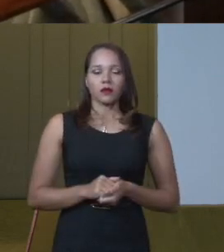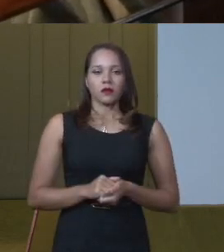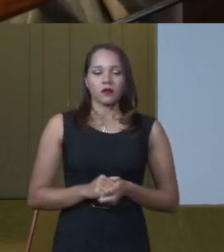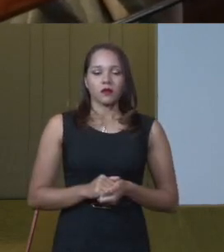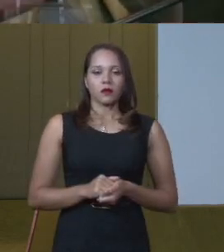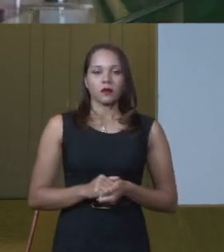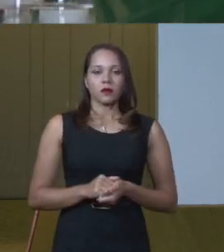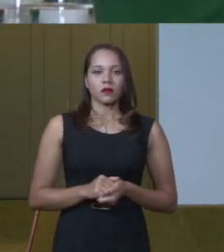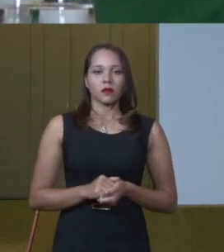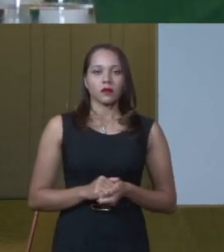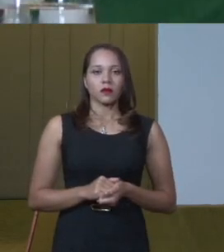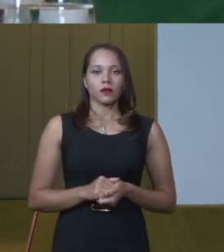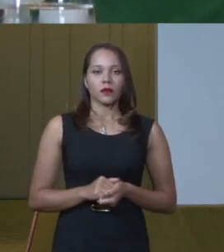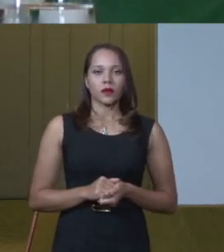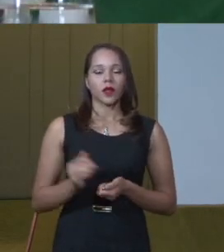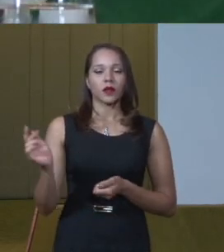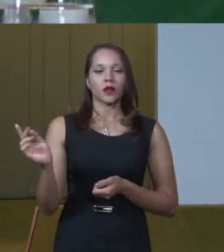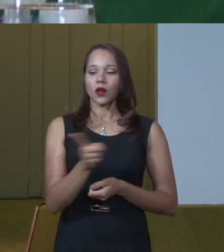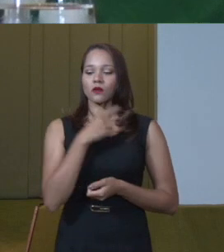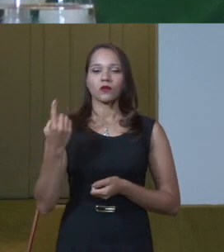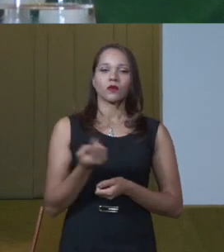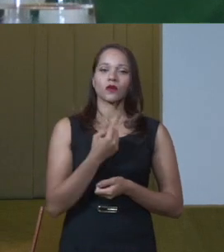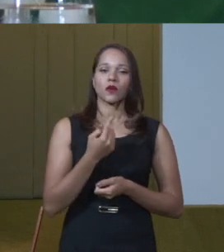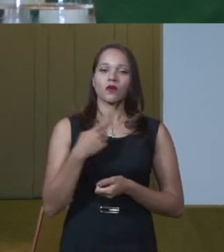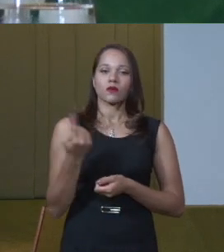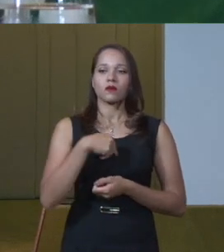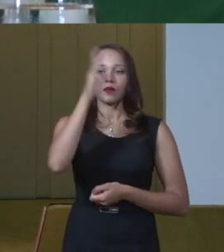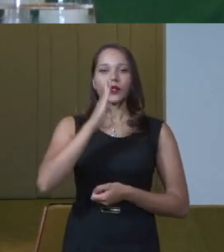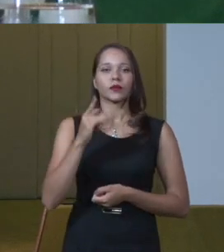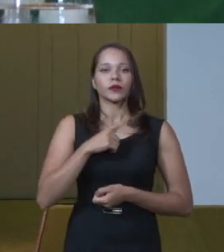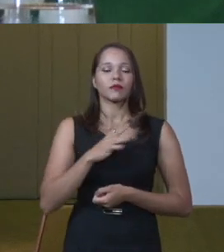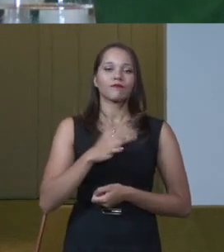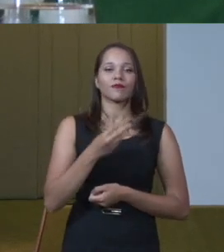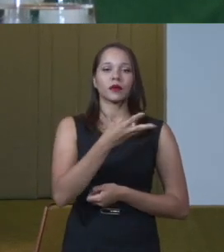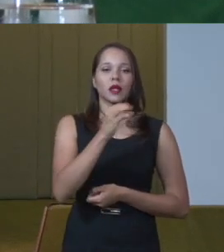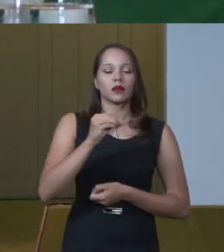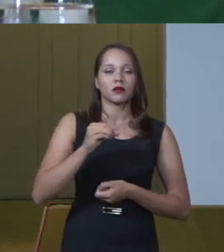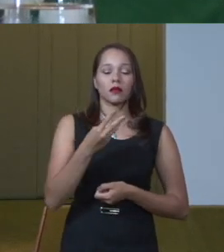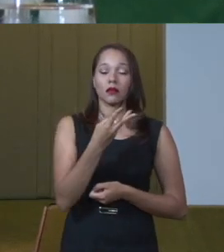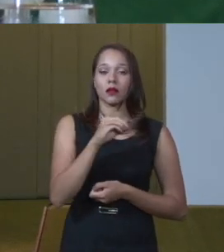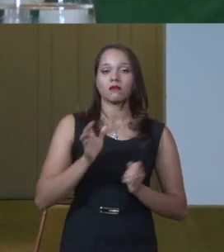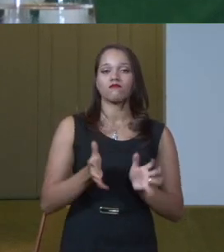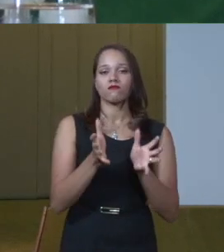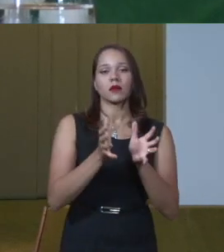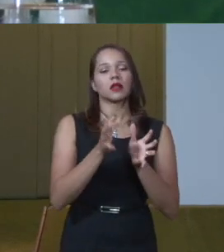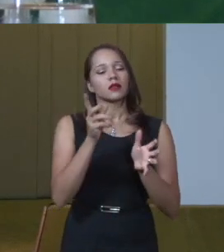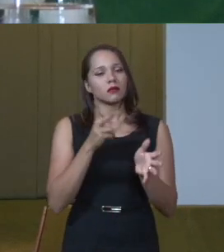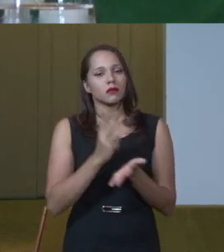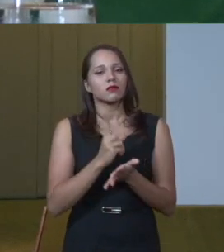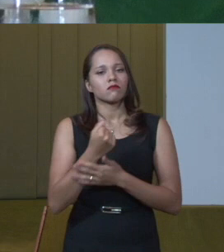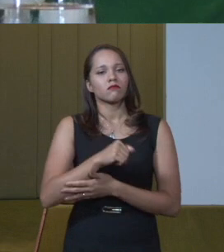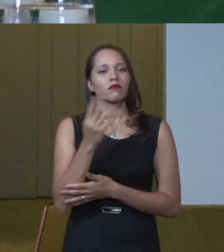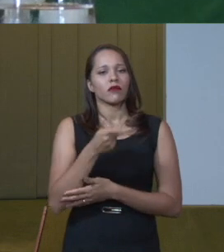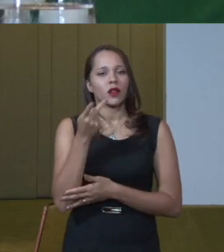Somos, aliás, coautores e copatrocinadores de quase 30 iniciativas. É inegável o comprometimento brasileiro